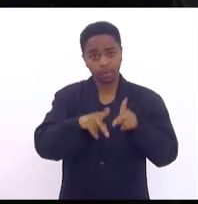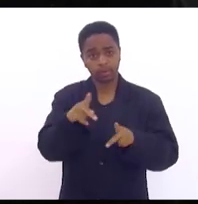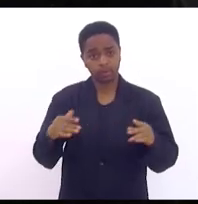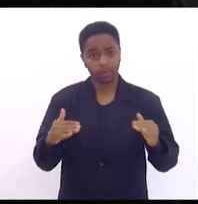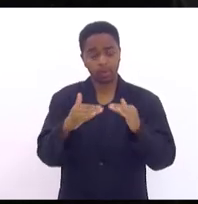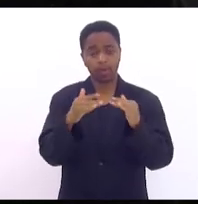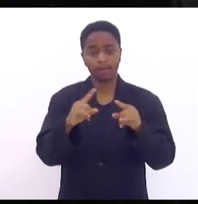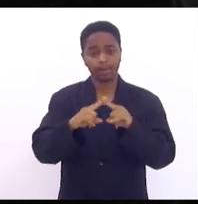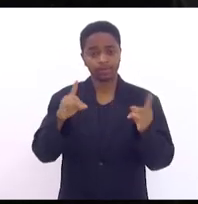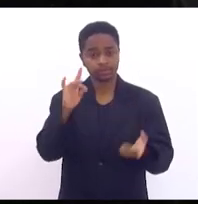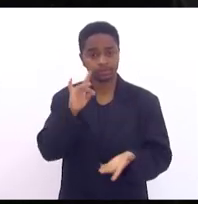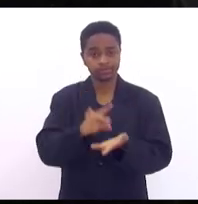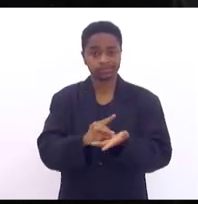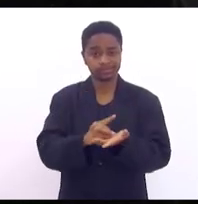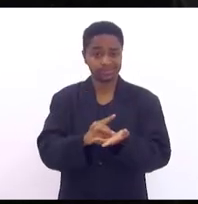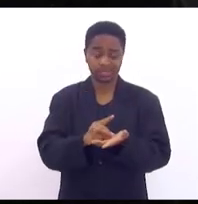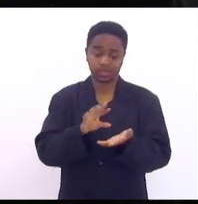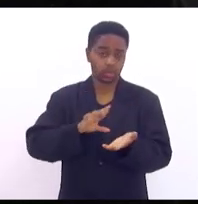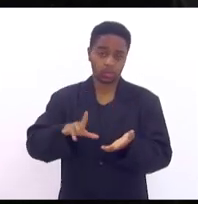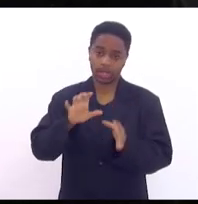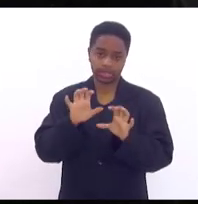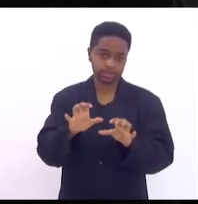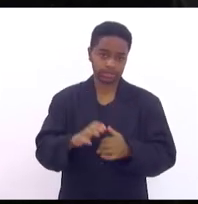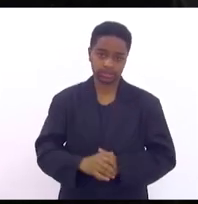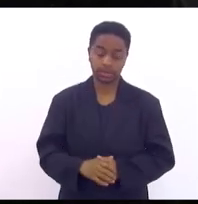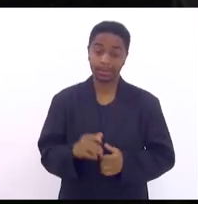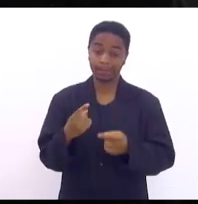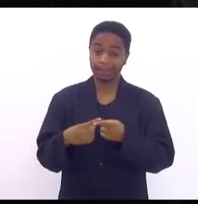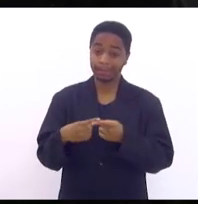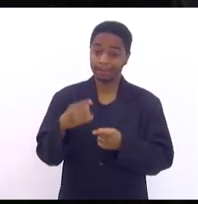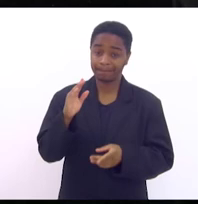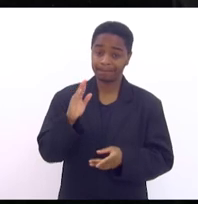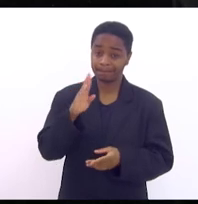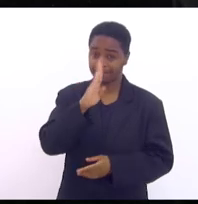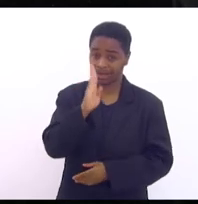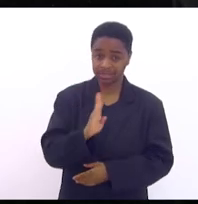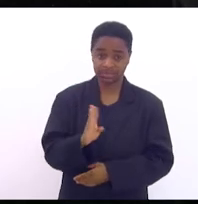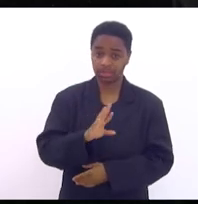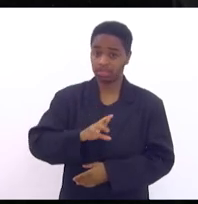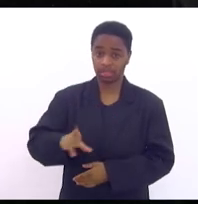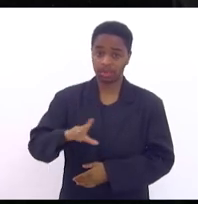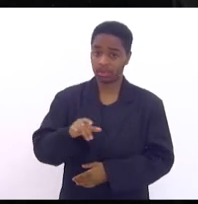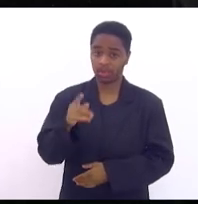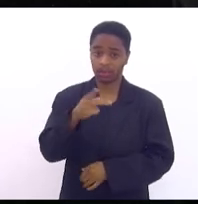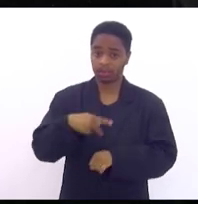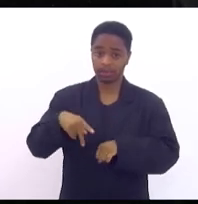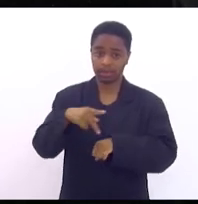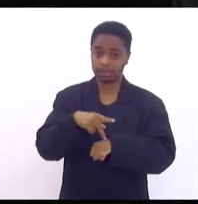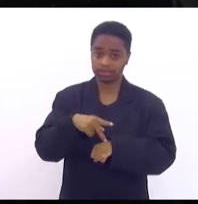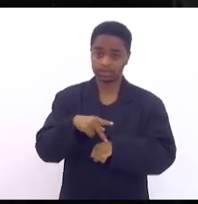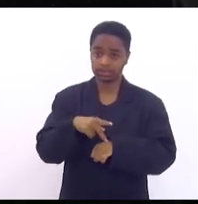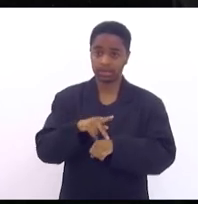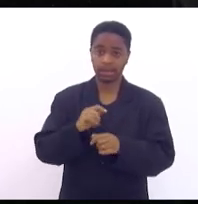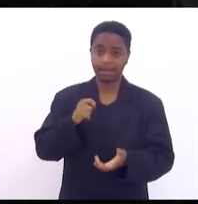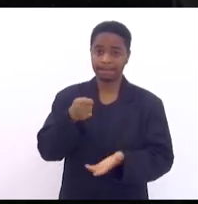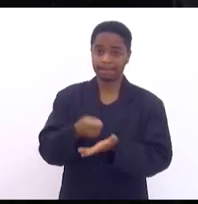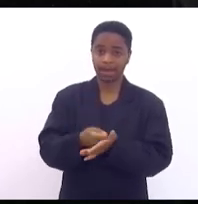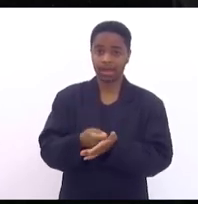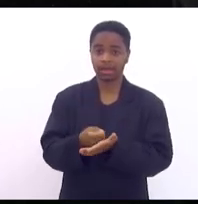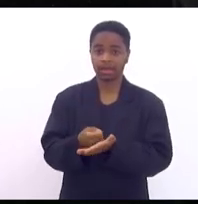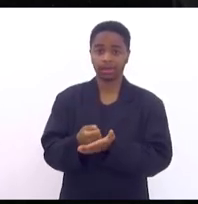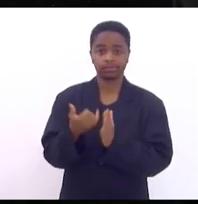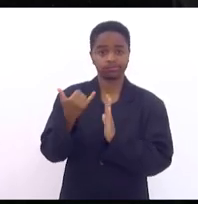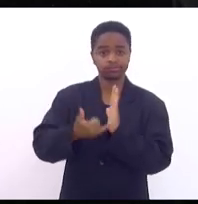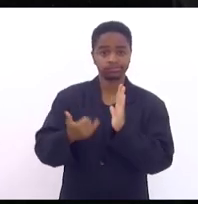a verdade verdadeira não é bem essa. O Brasil não está entre os países com maiores cobranças tributárias,